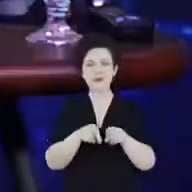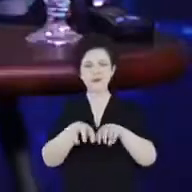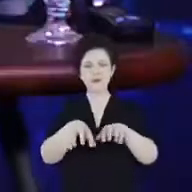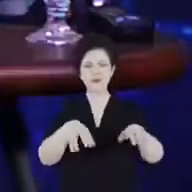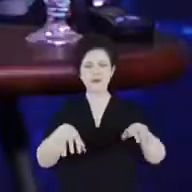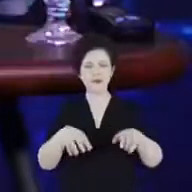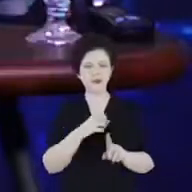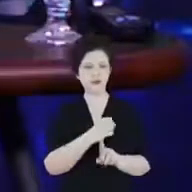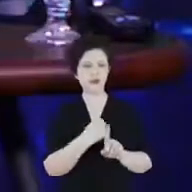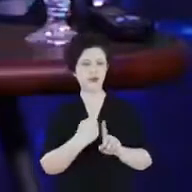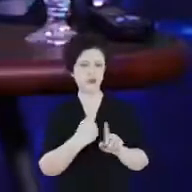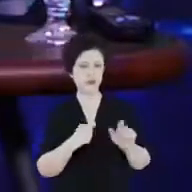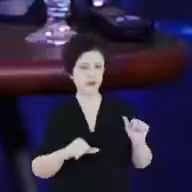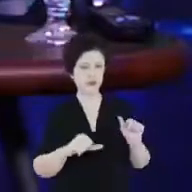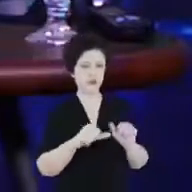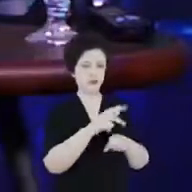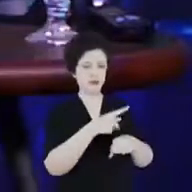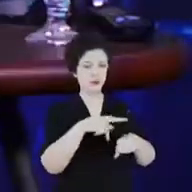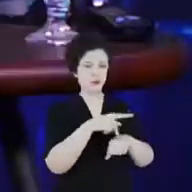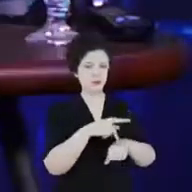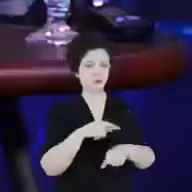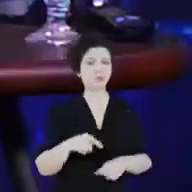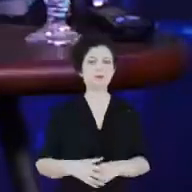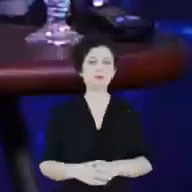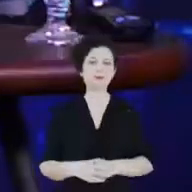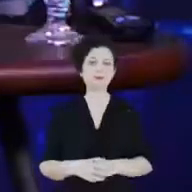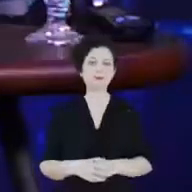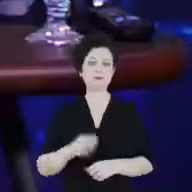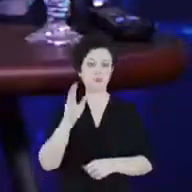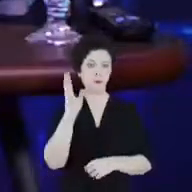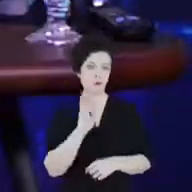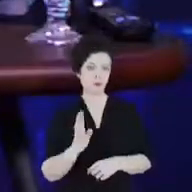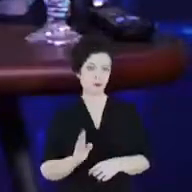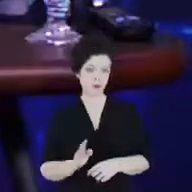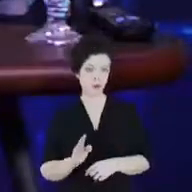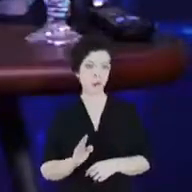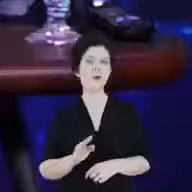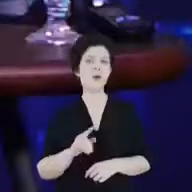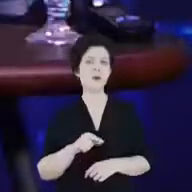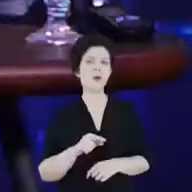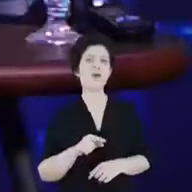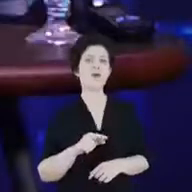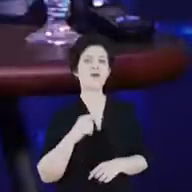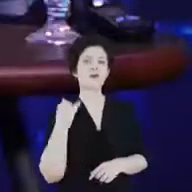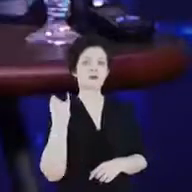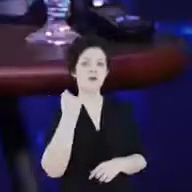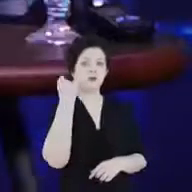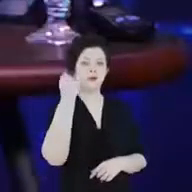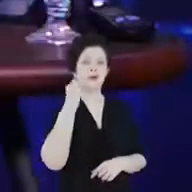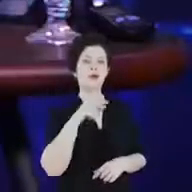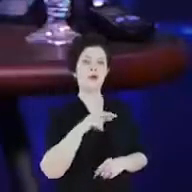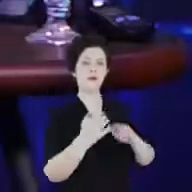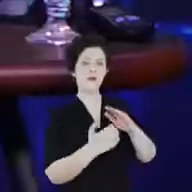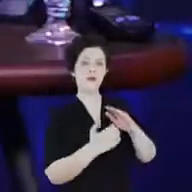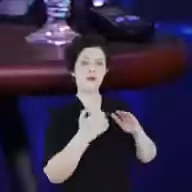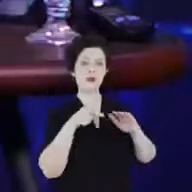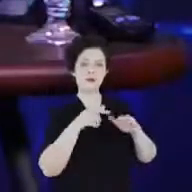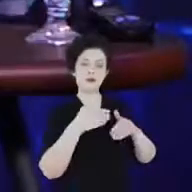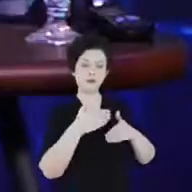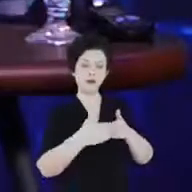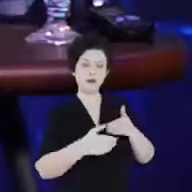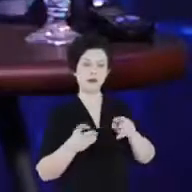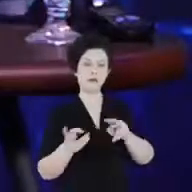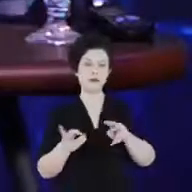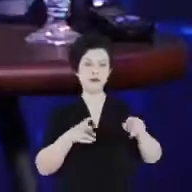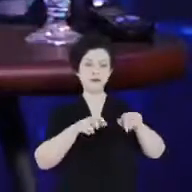sociedade, transforma o país e coloca o Brasil como um dos importantes players nesse processo de transição